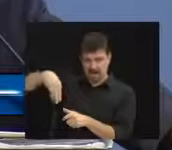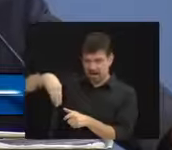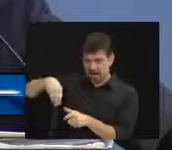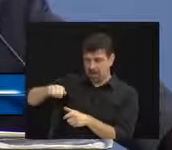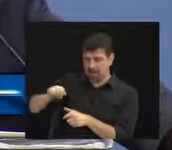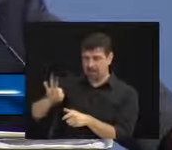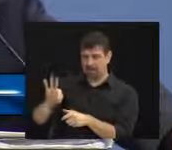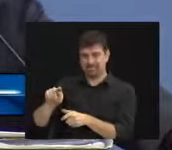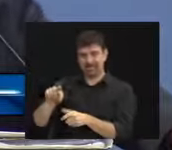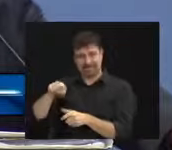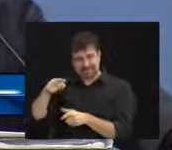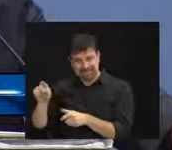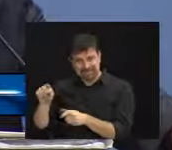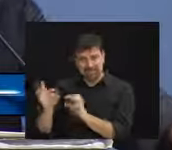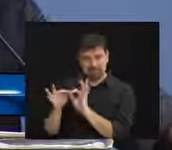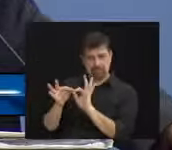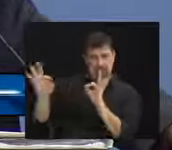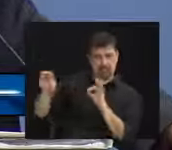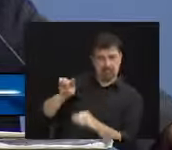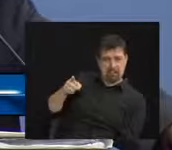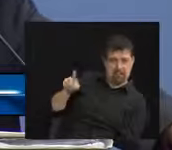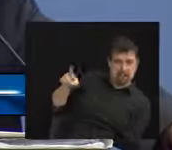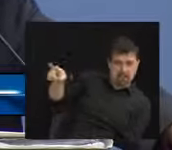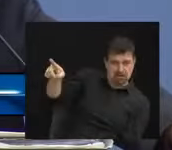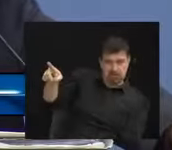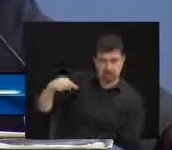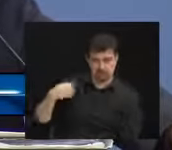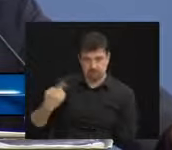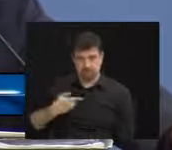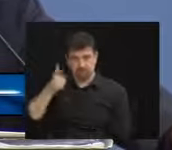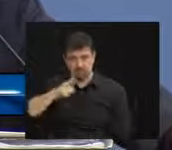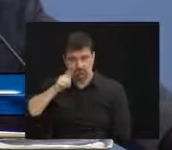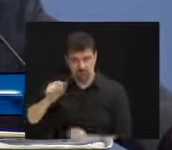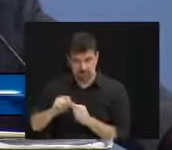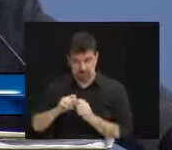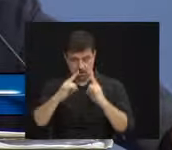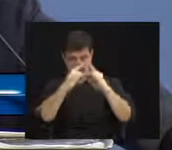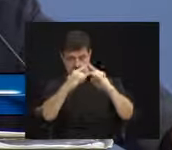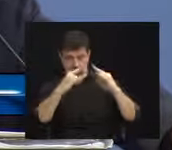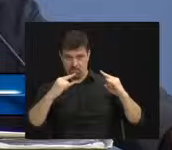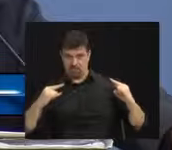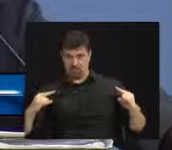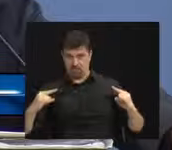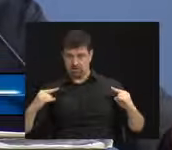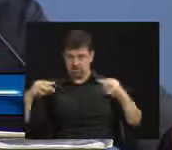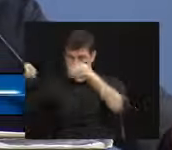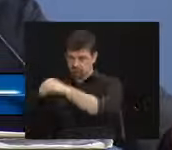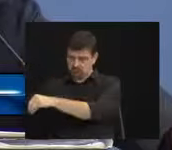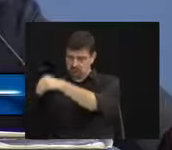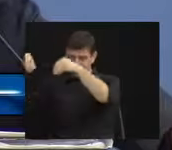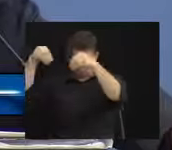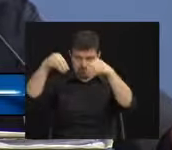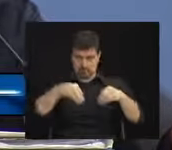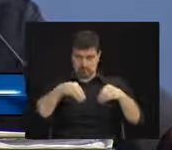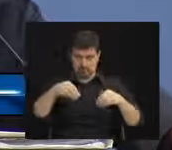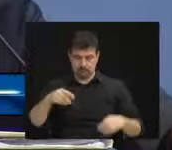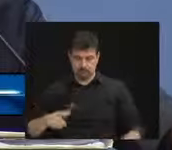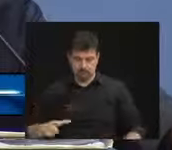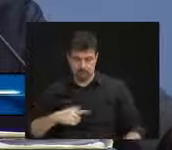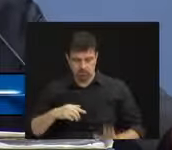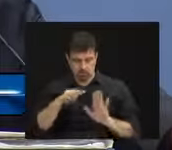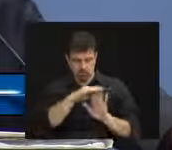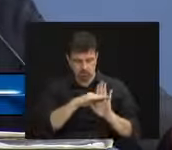já, lá no Matão. E trazer eles para dentro de um barracão conseguido através desse